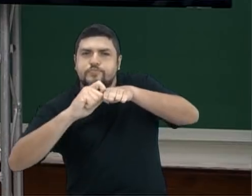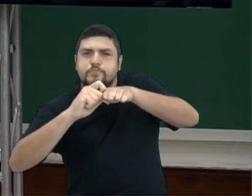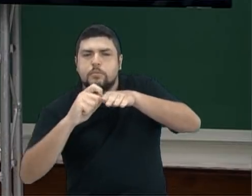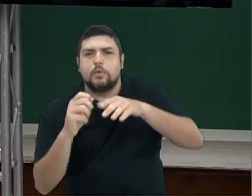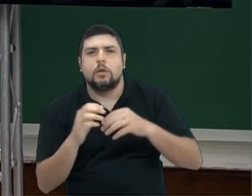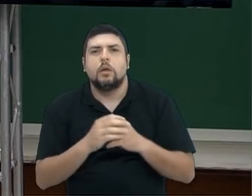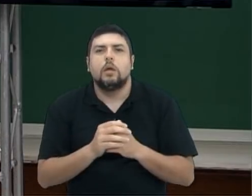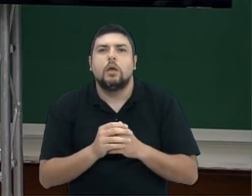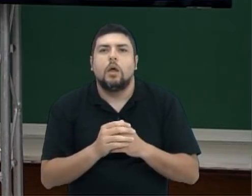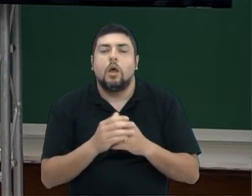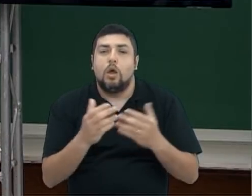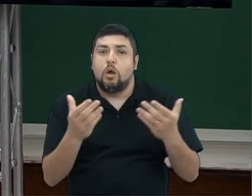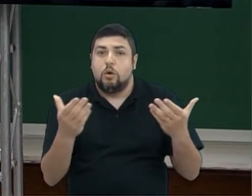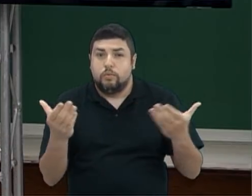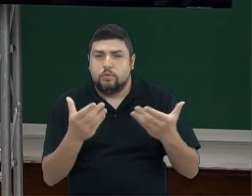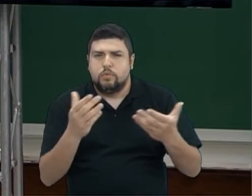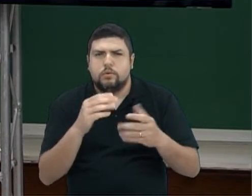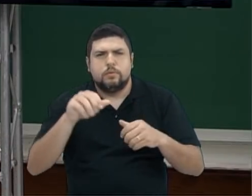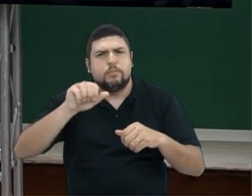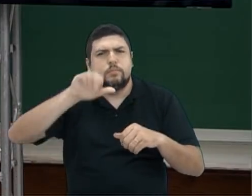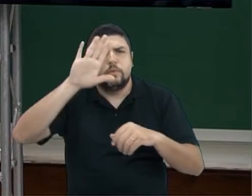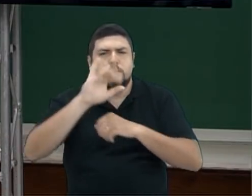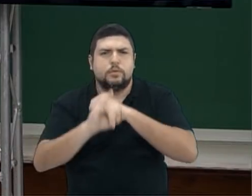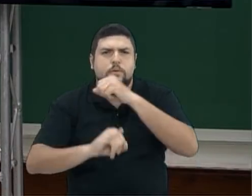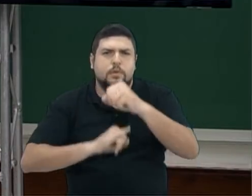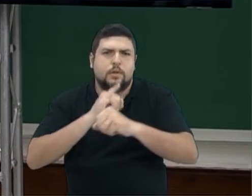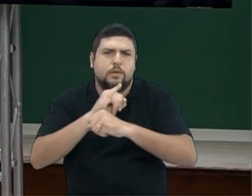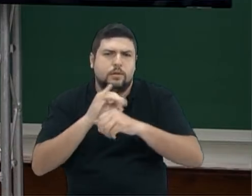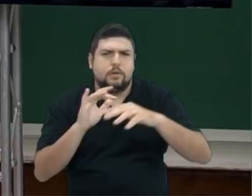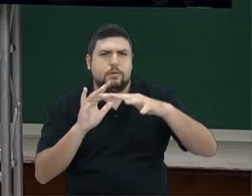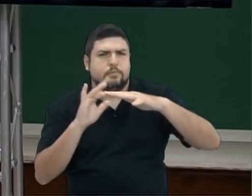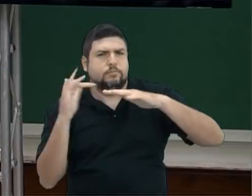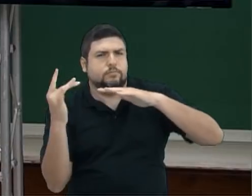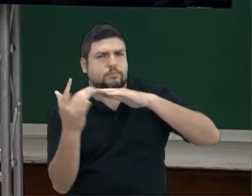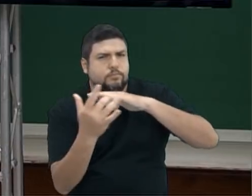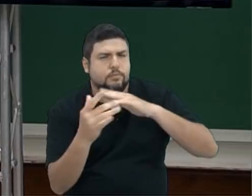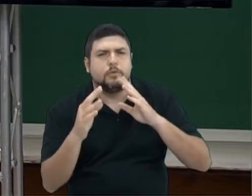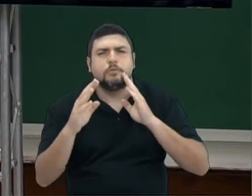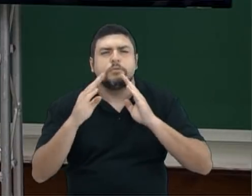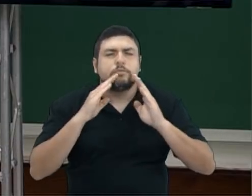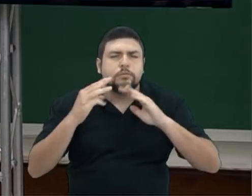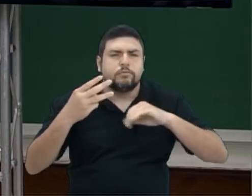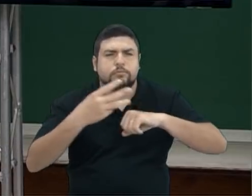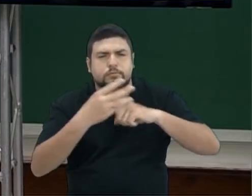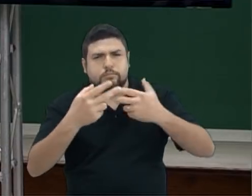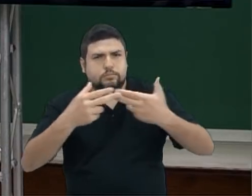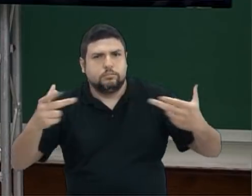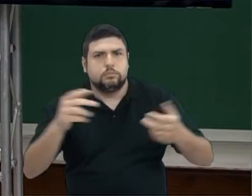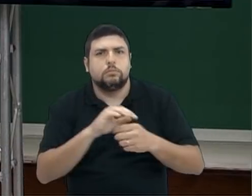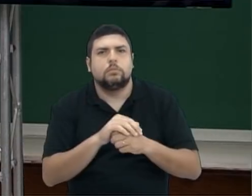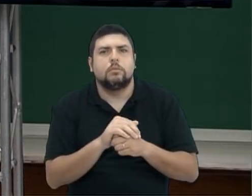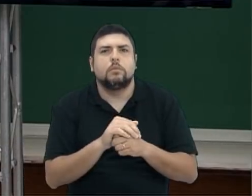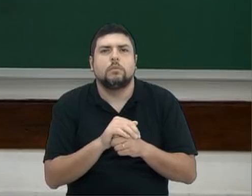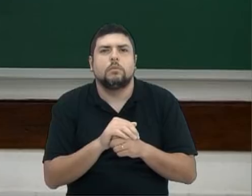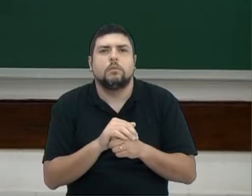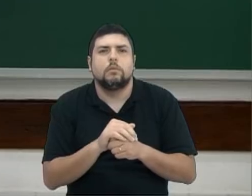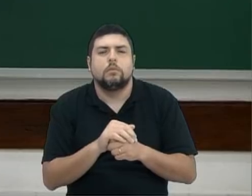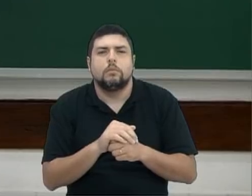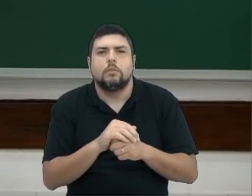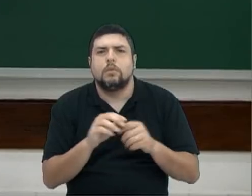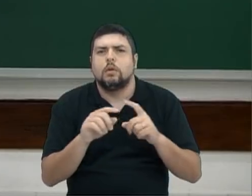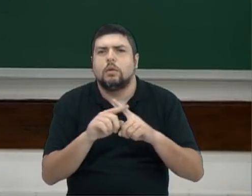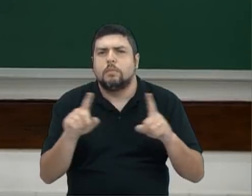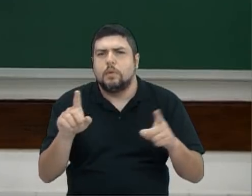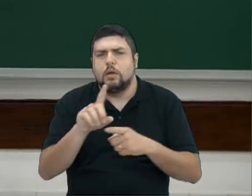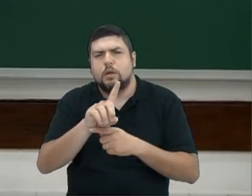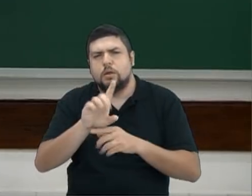sociais e também compartilham o diário, como fez a Dalila. Mas como assim, professor? O diário